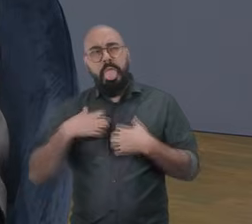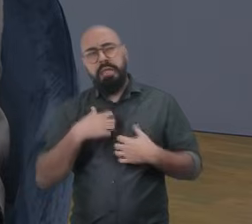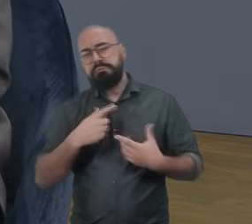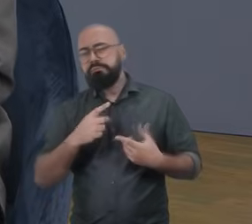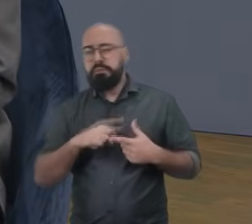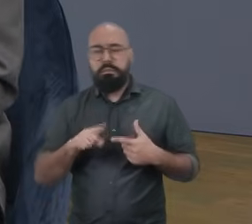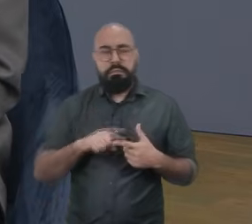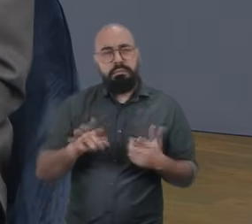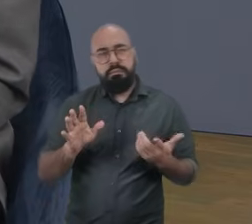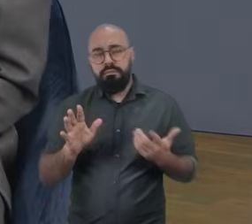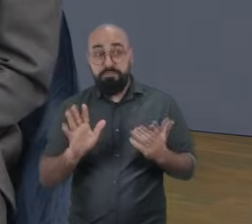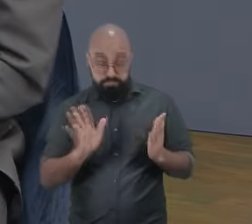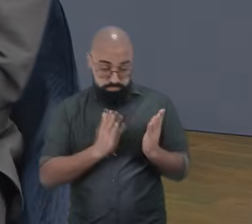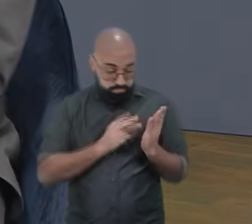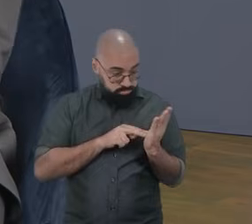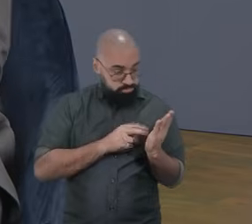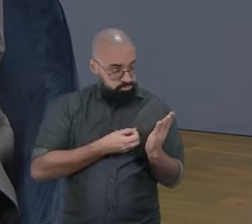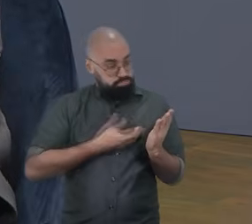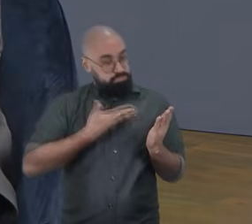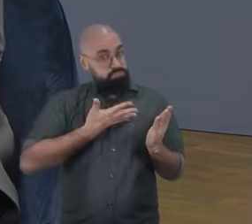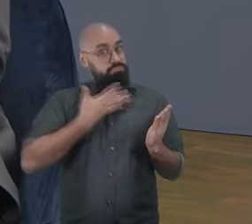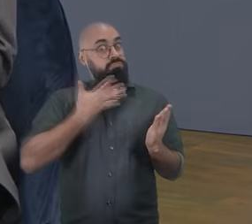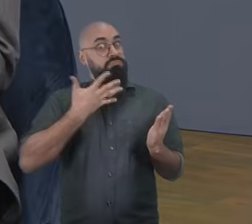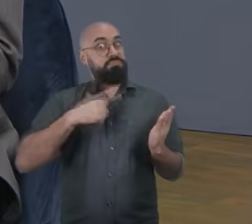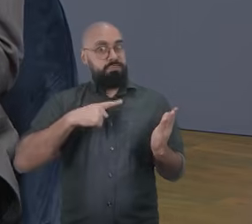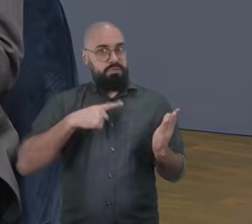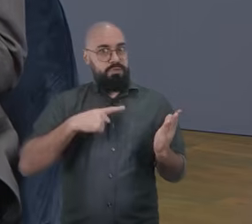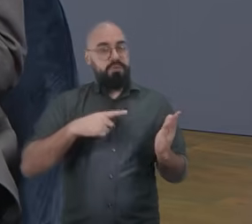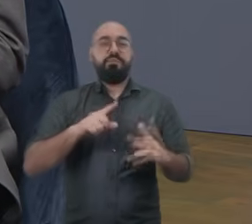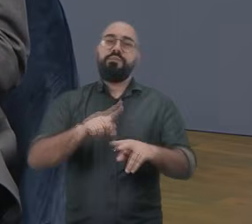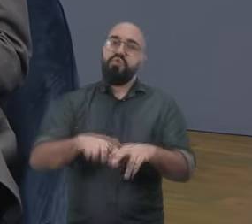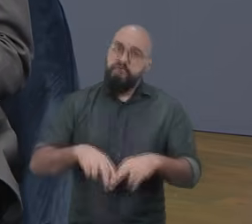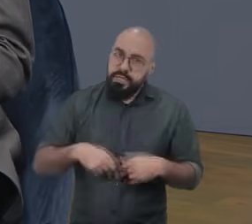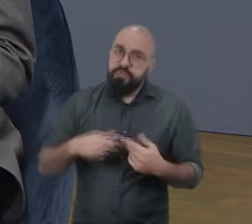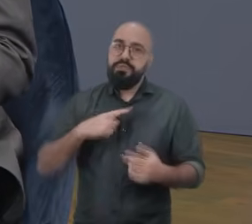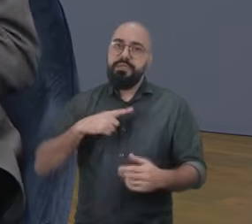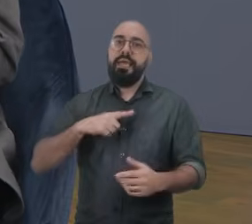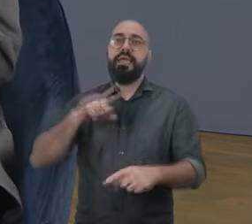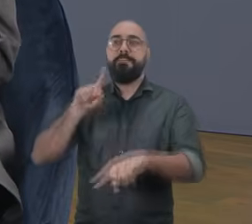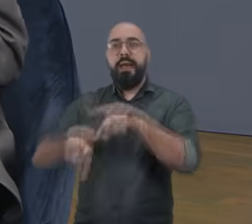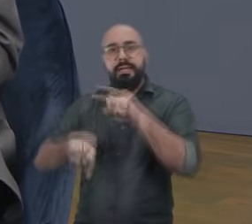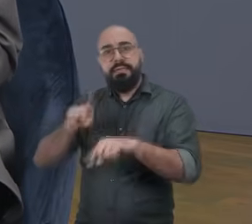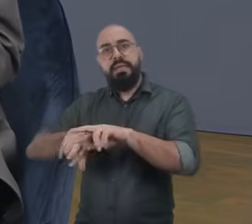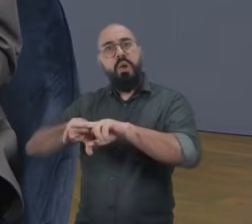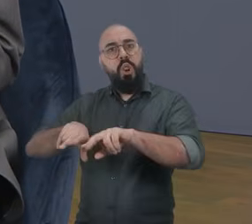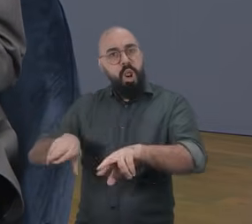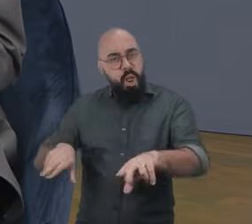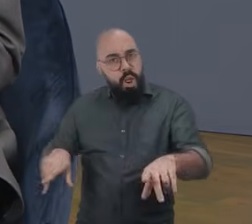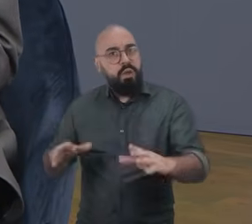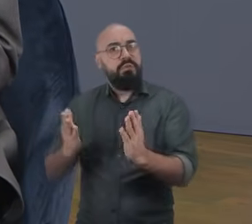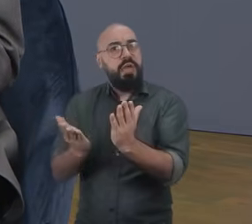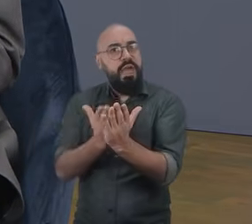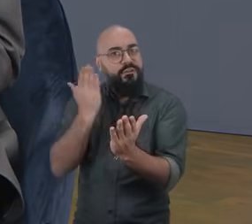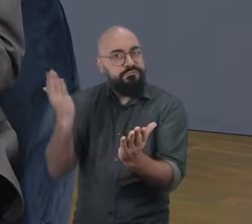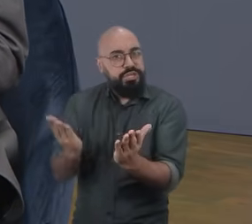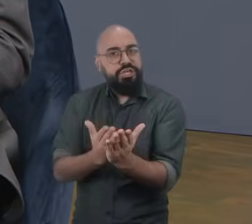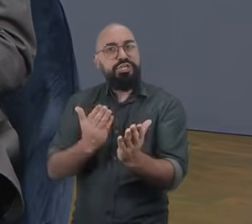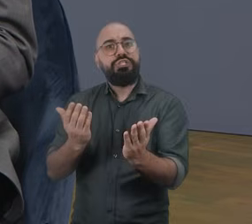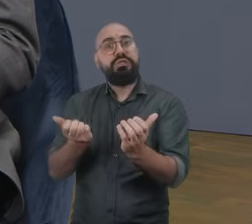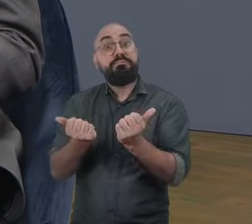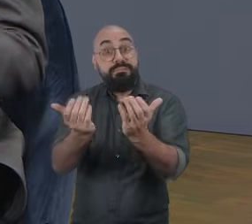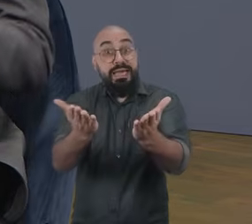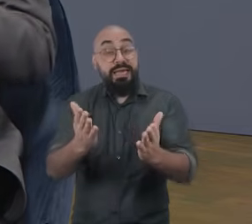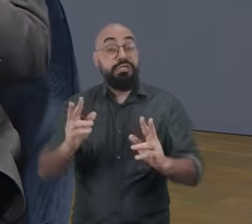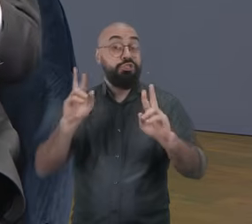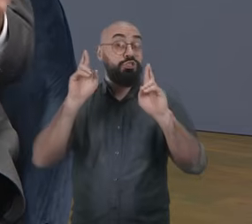por isso que nós temos diferentes materiais e revistas Esperanças. O que são essas revistas? São revistas que